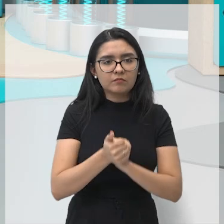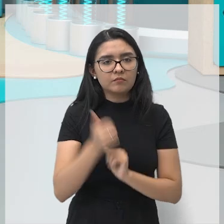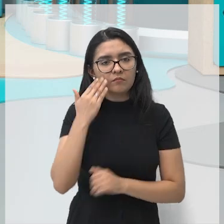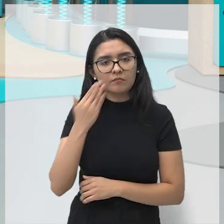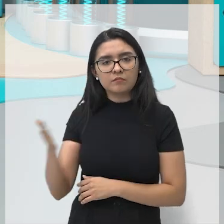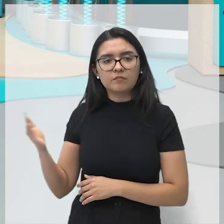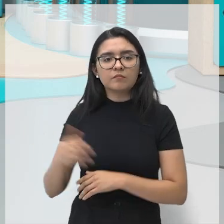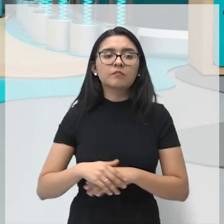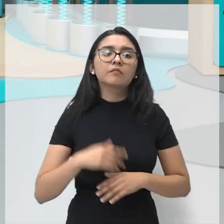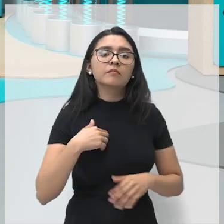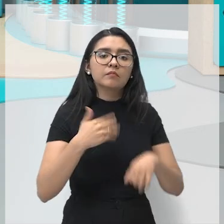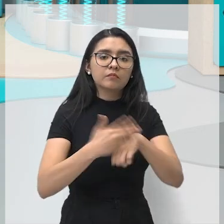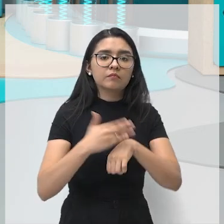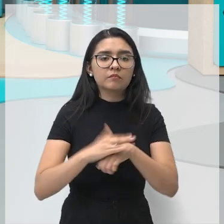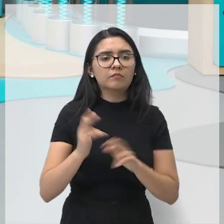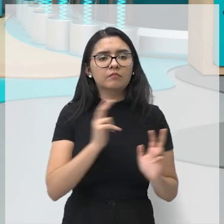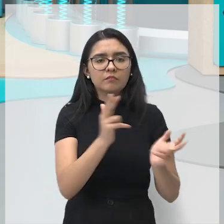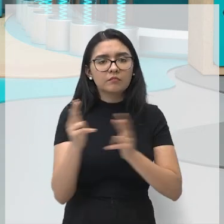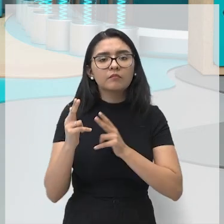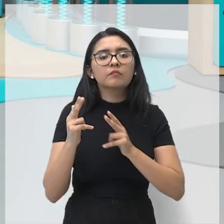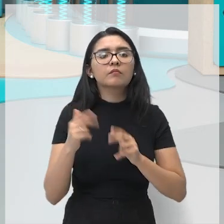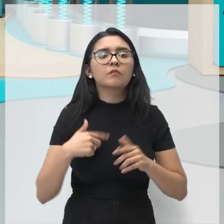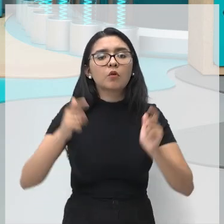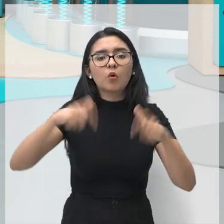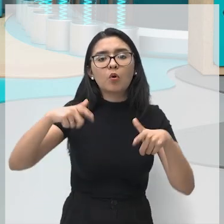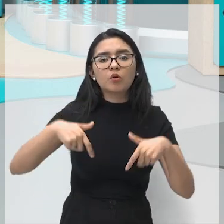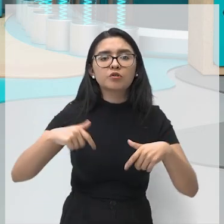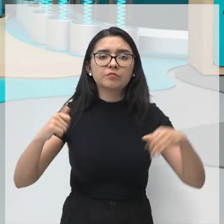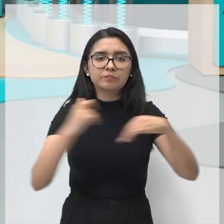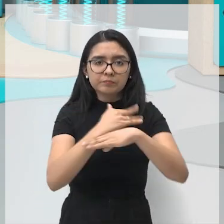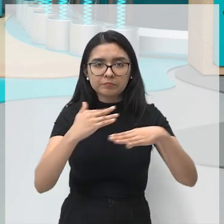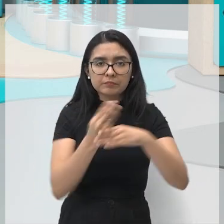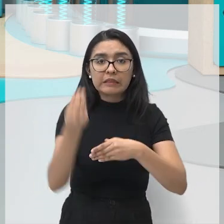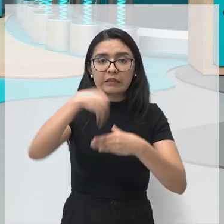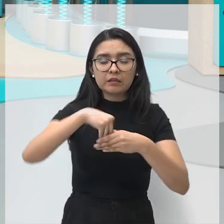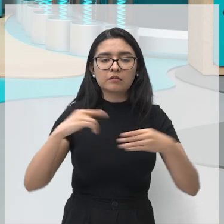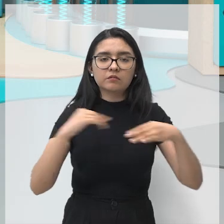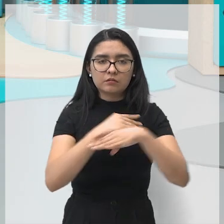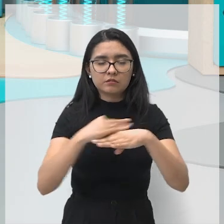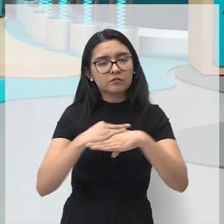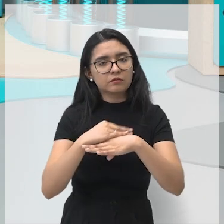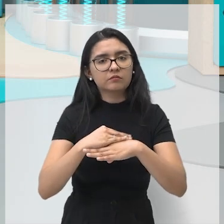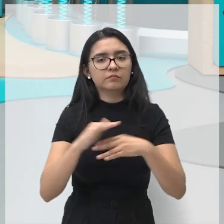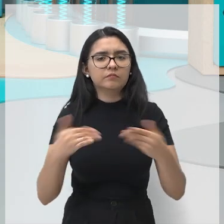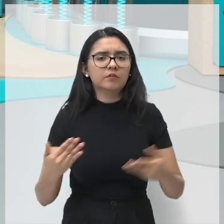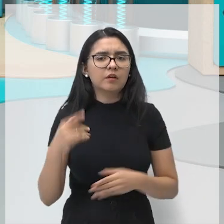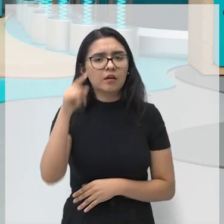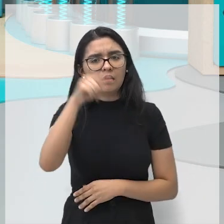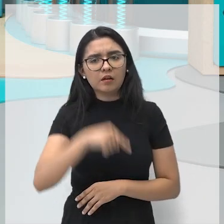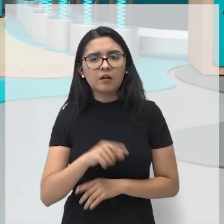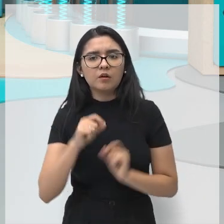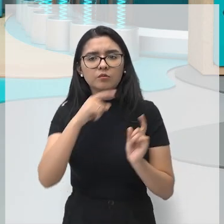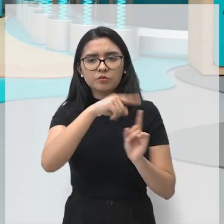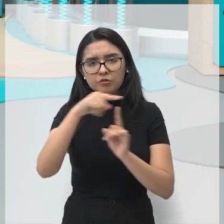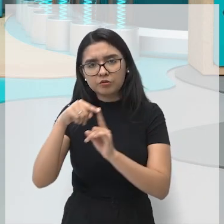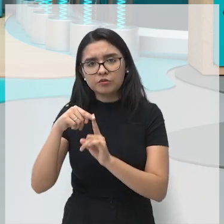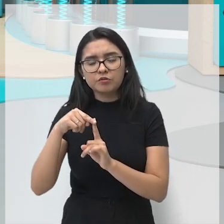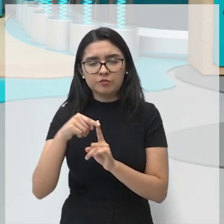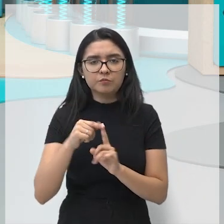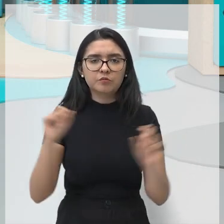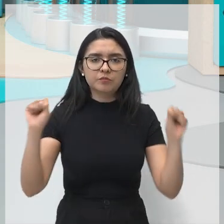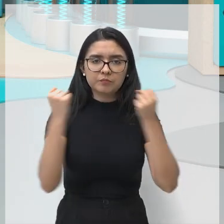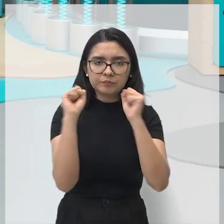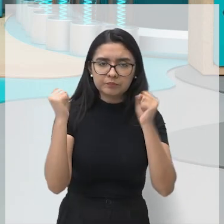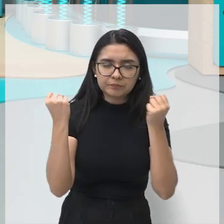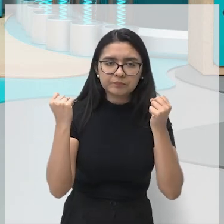uma prática corporal de aventura praticada em meio urbano e é uma categoria de atividades que se refere